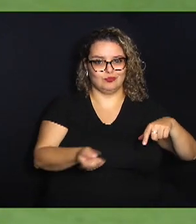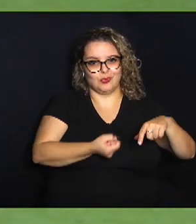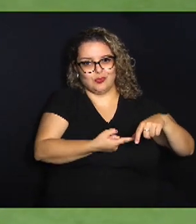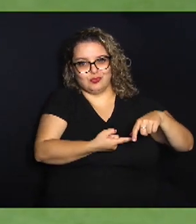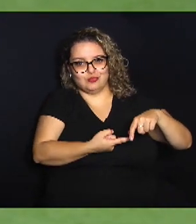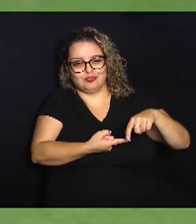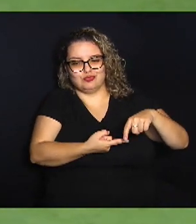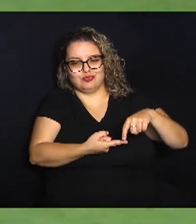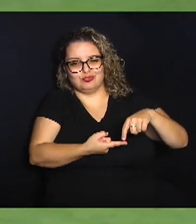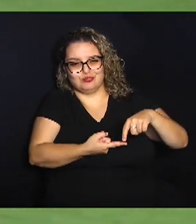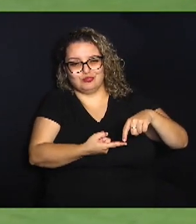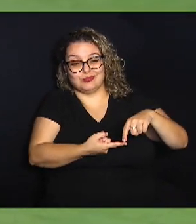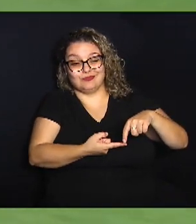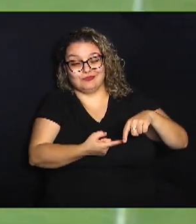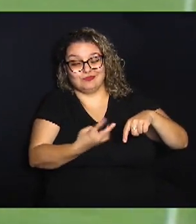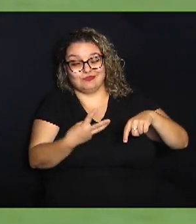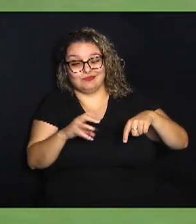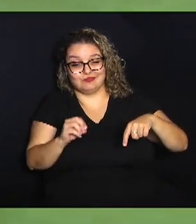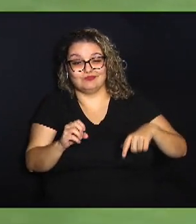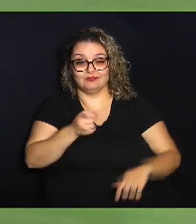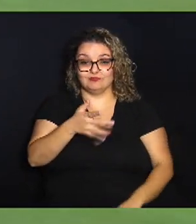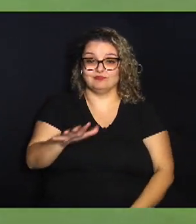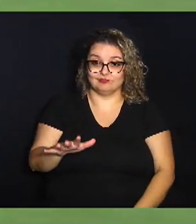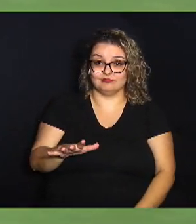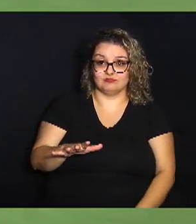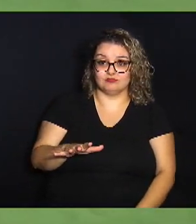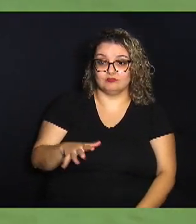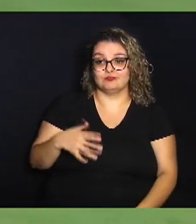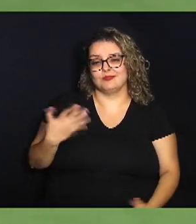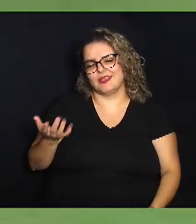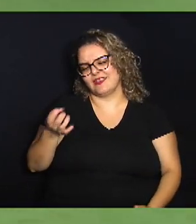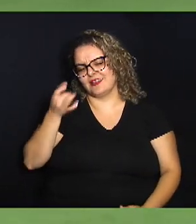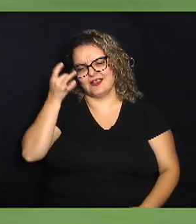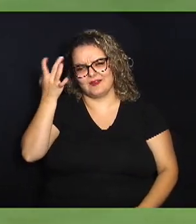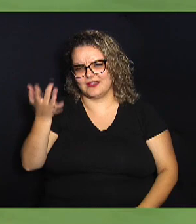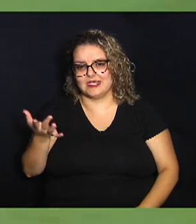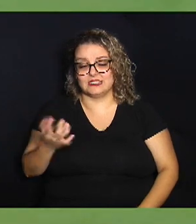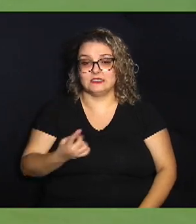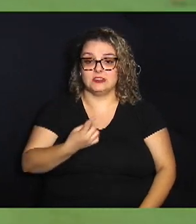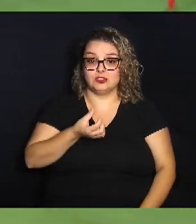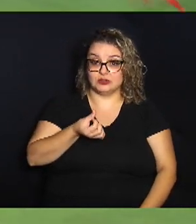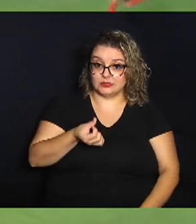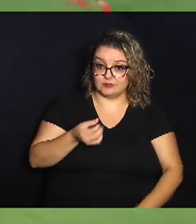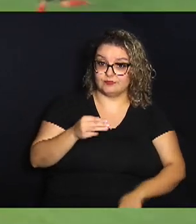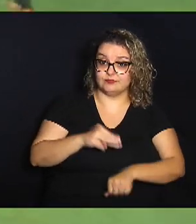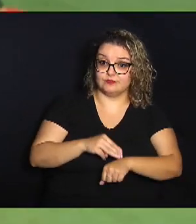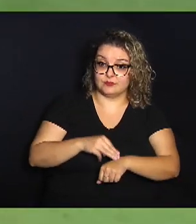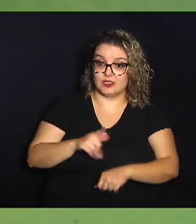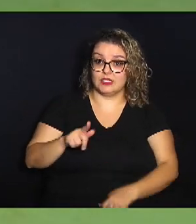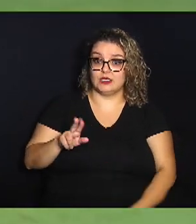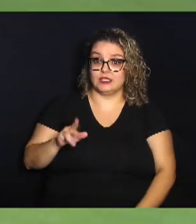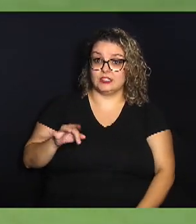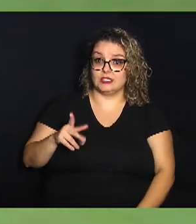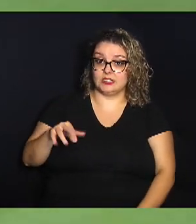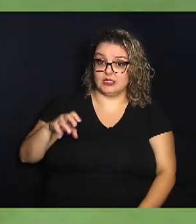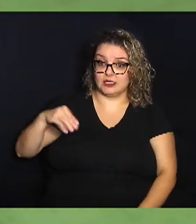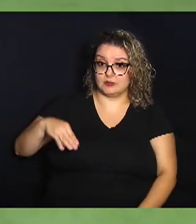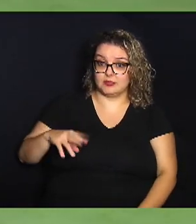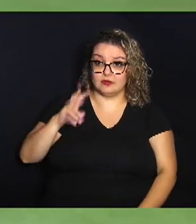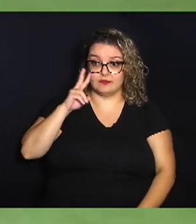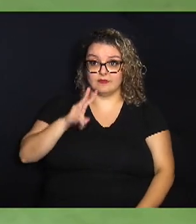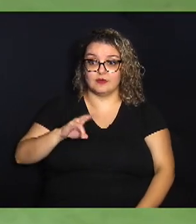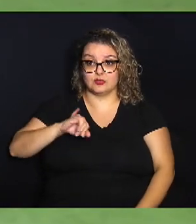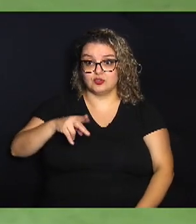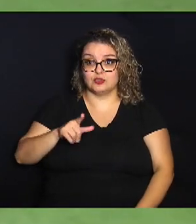redes. 3-0 Santos. Estava fácil. Aos 16 minutos, Guilherme viu Juliano livre